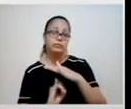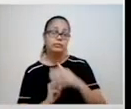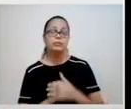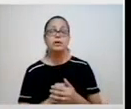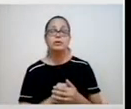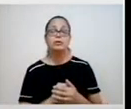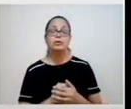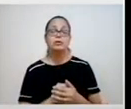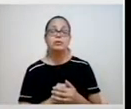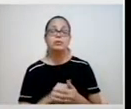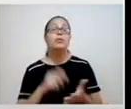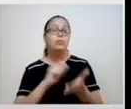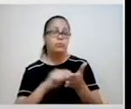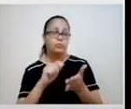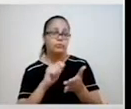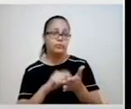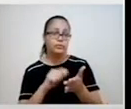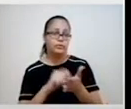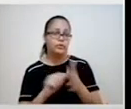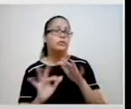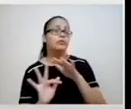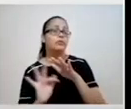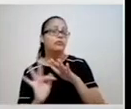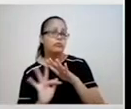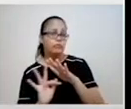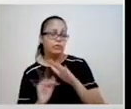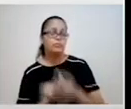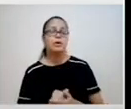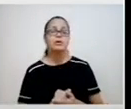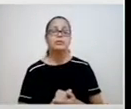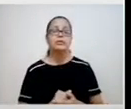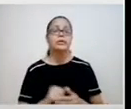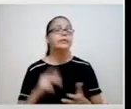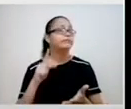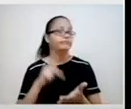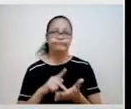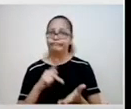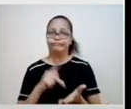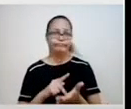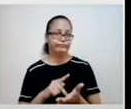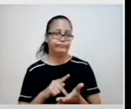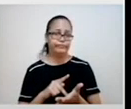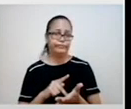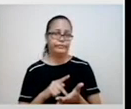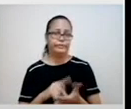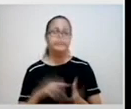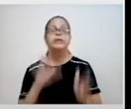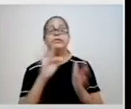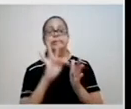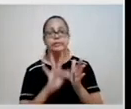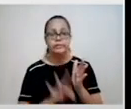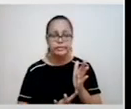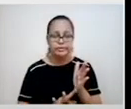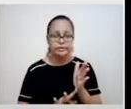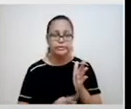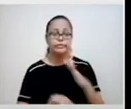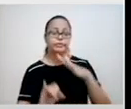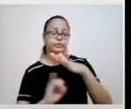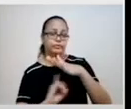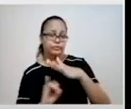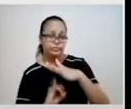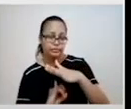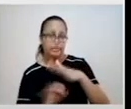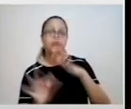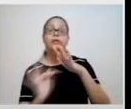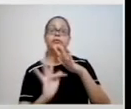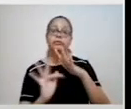o texto escrito é sempre formal. E não é verdade. Eu tenho textos formais e informais nessas duas modalidades.